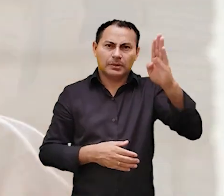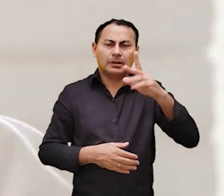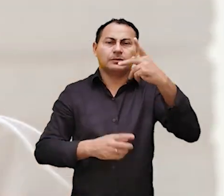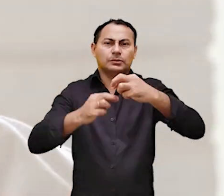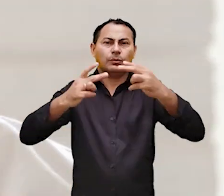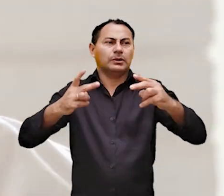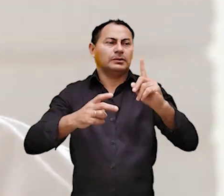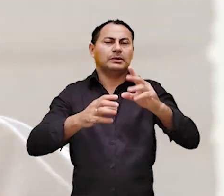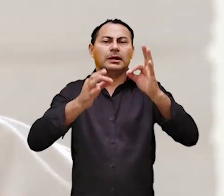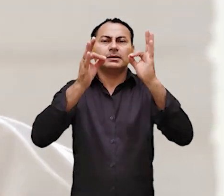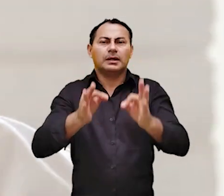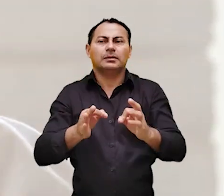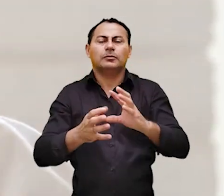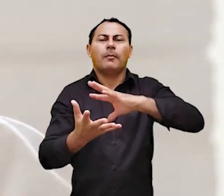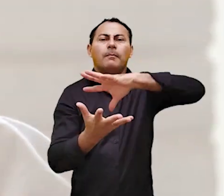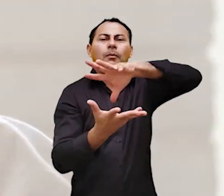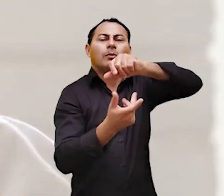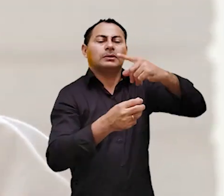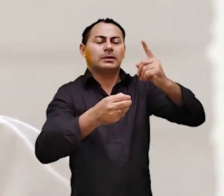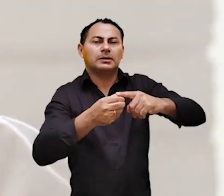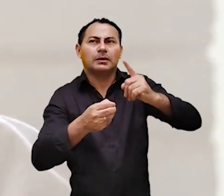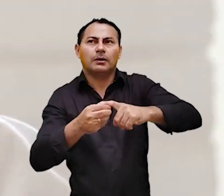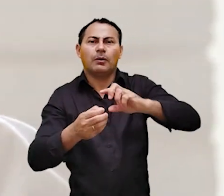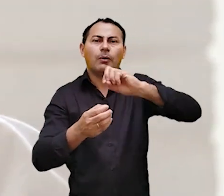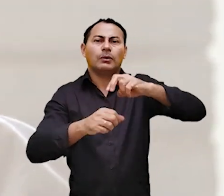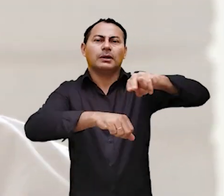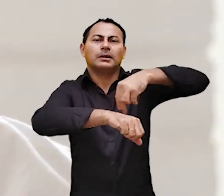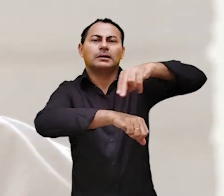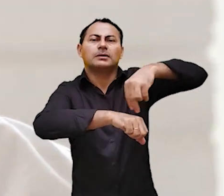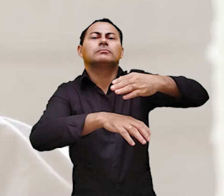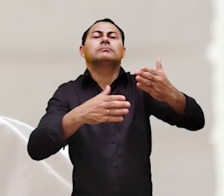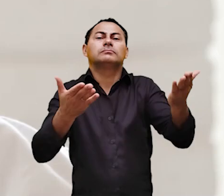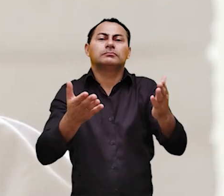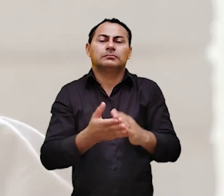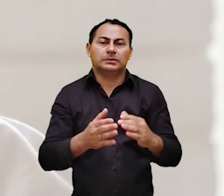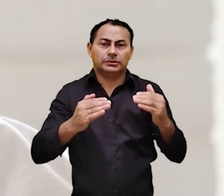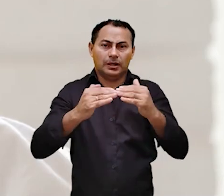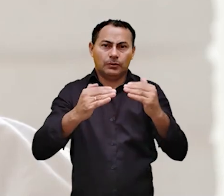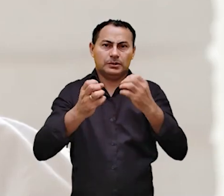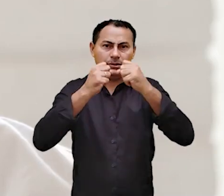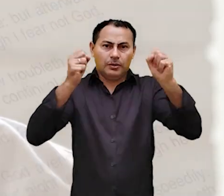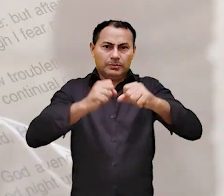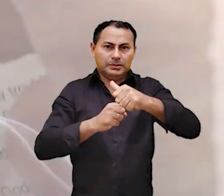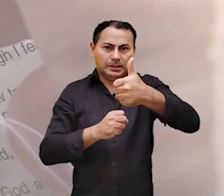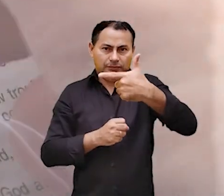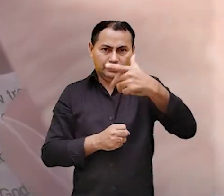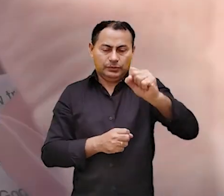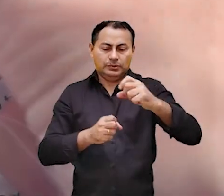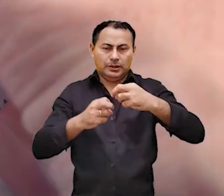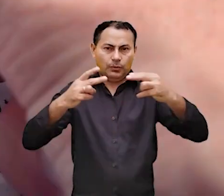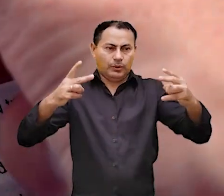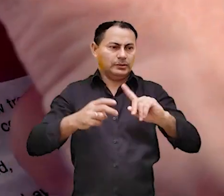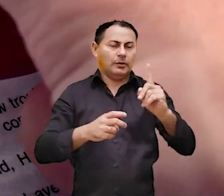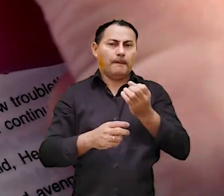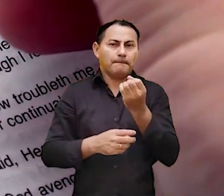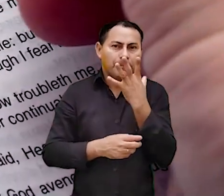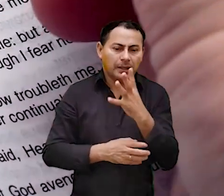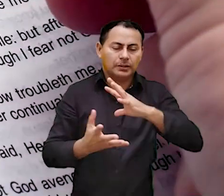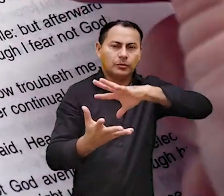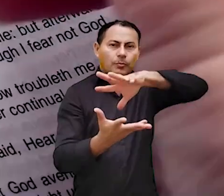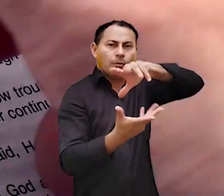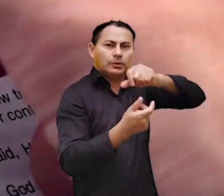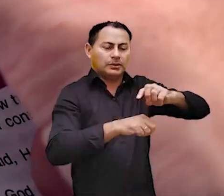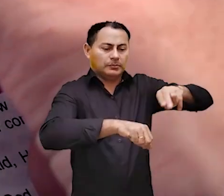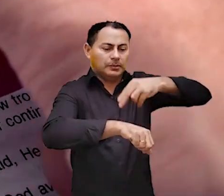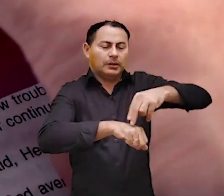razão principal para as coisas não darem certo no mundo, na cidade ou na nação, hein? De acordo com o Salmo 128, quando as coisas não vão